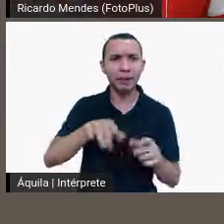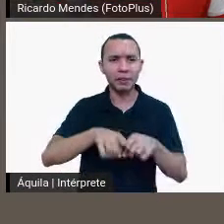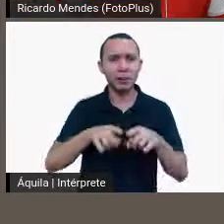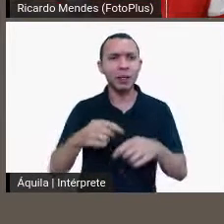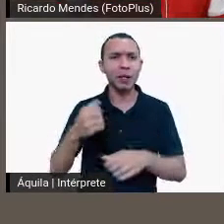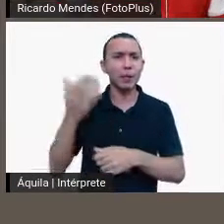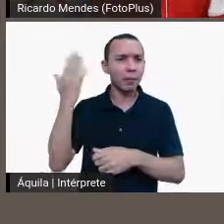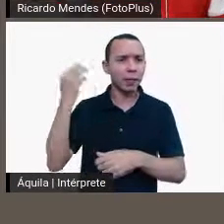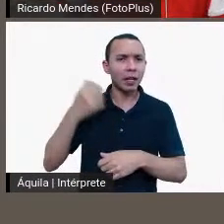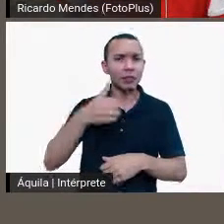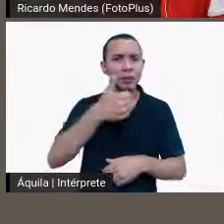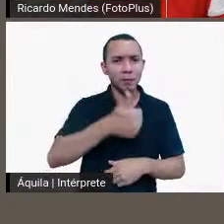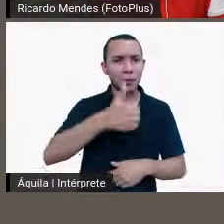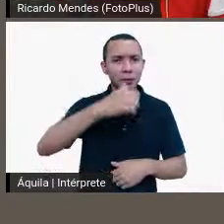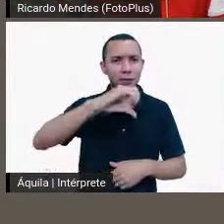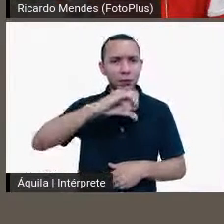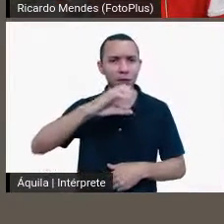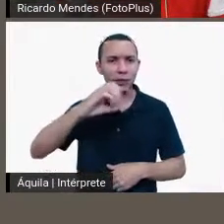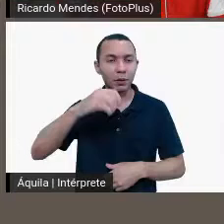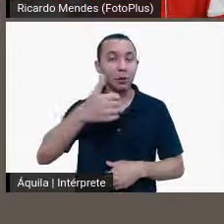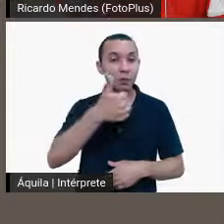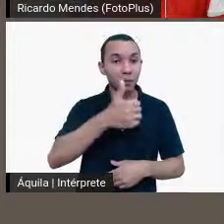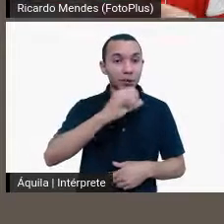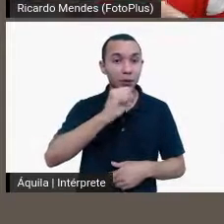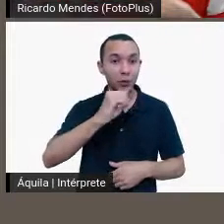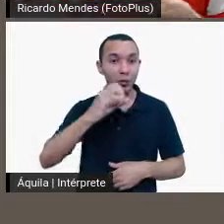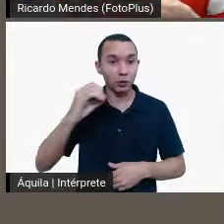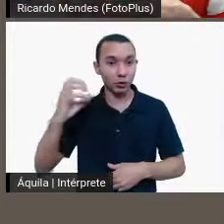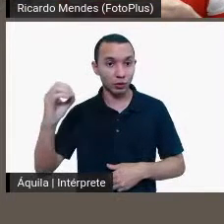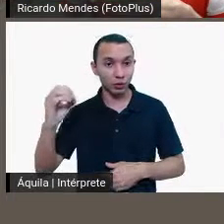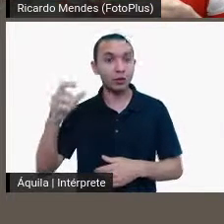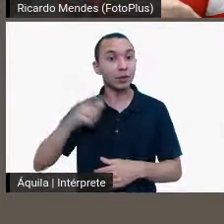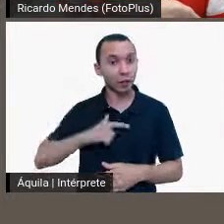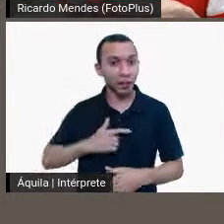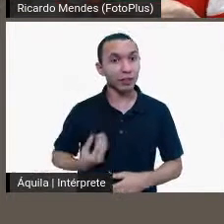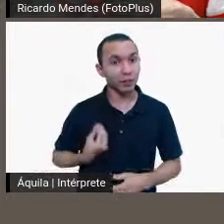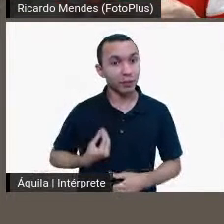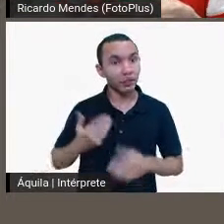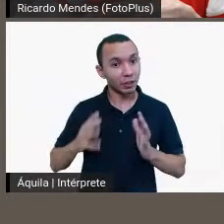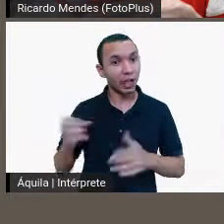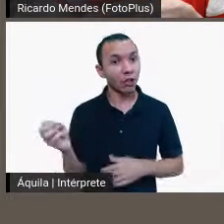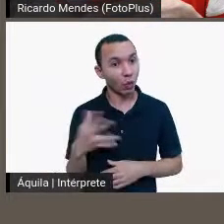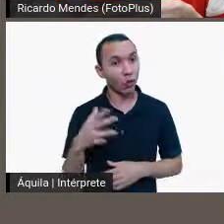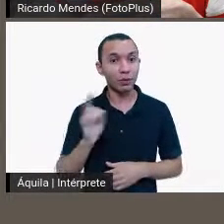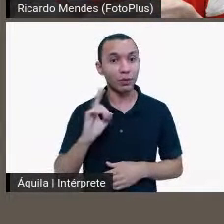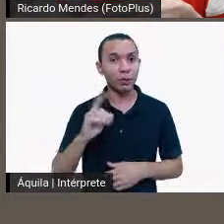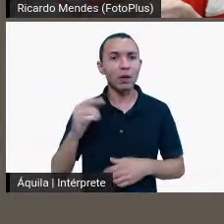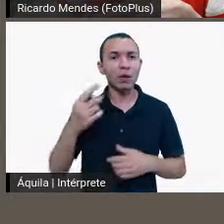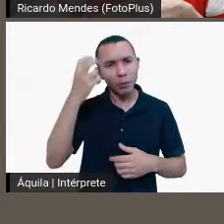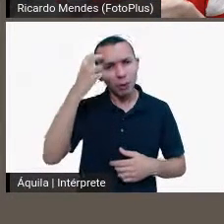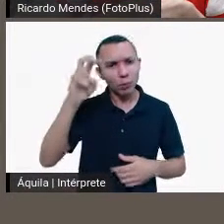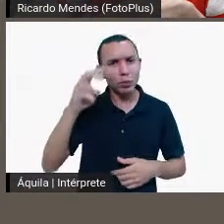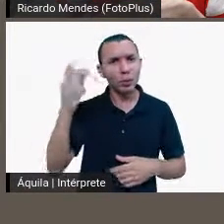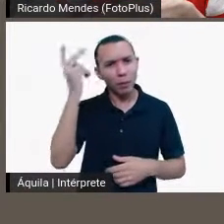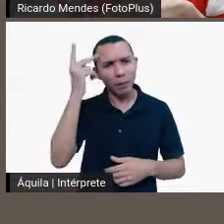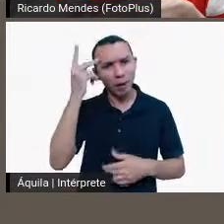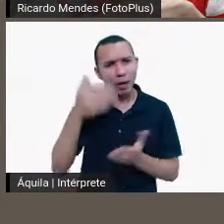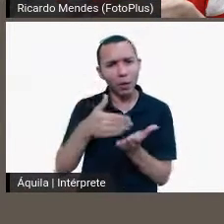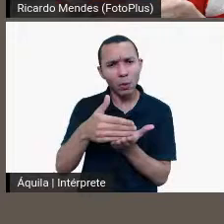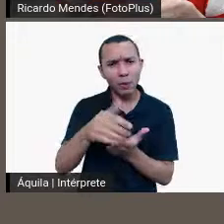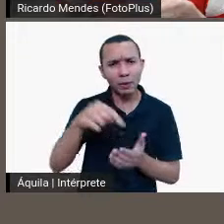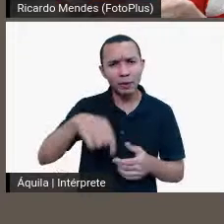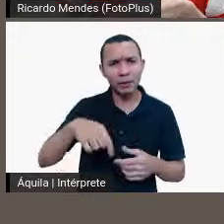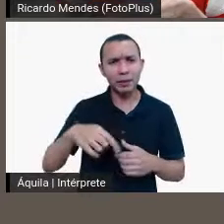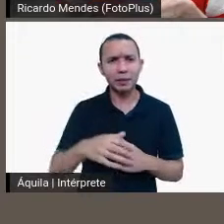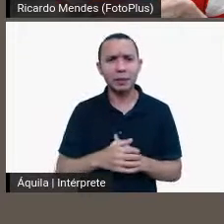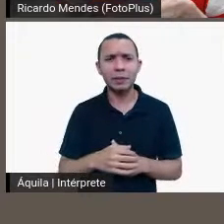século XIX, ou seja, realmente a fotografia não era uma novidade. Segunda frase, no quadro cultural paulistano das primeiras décadas, a ausência de referências